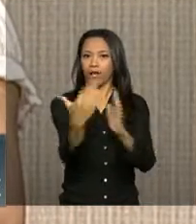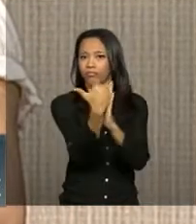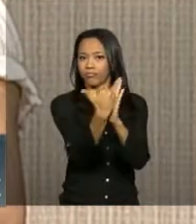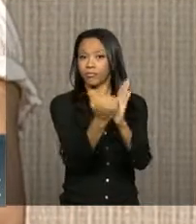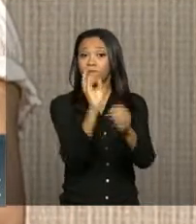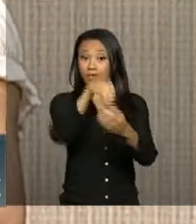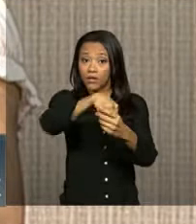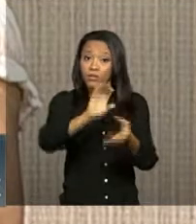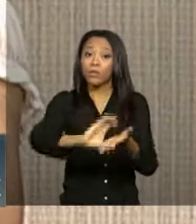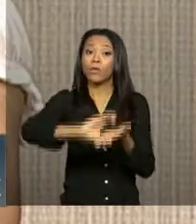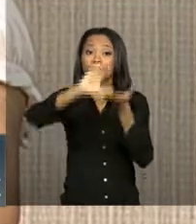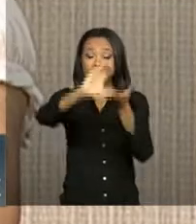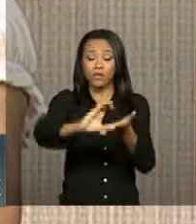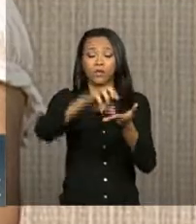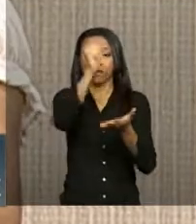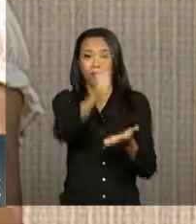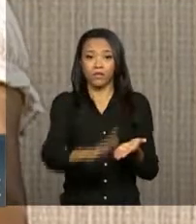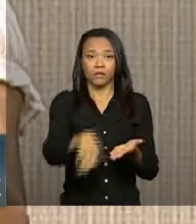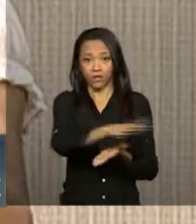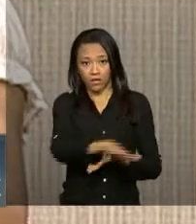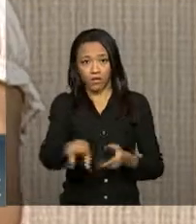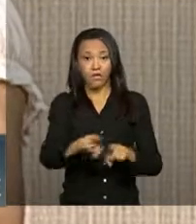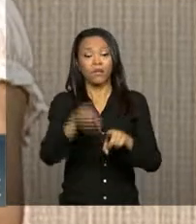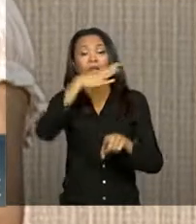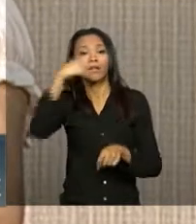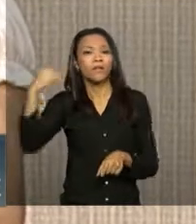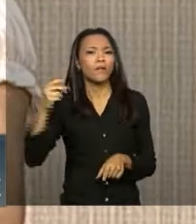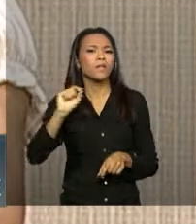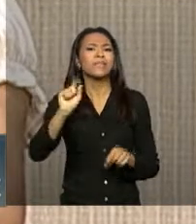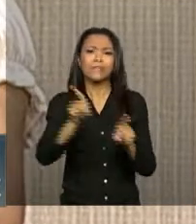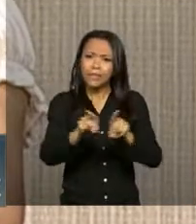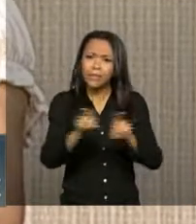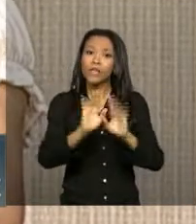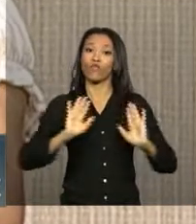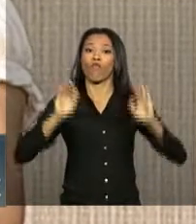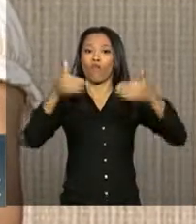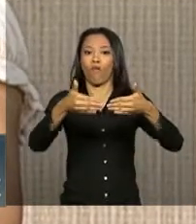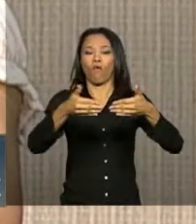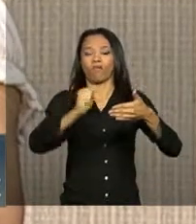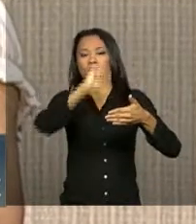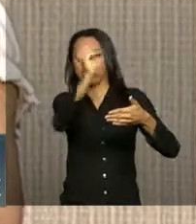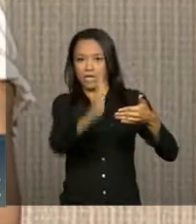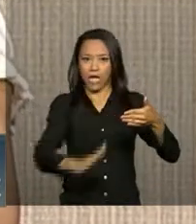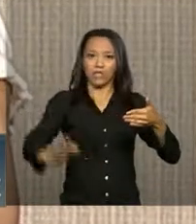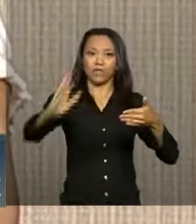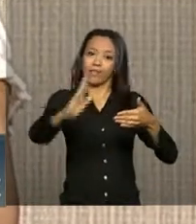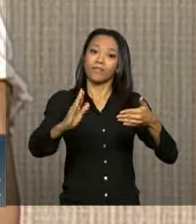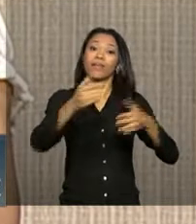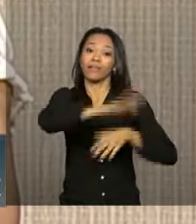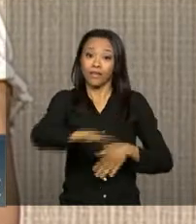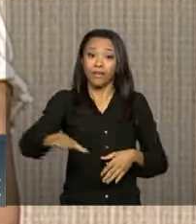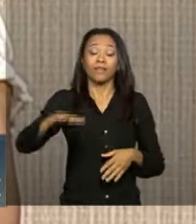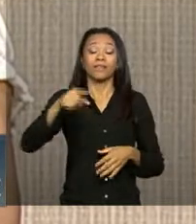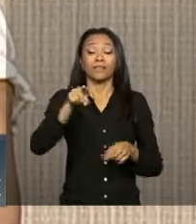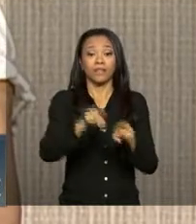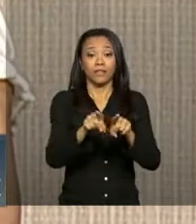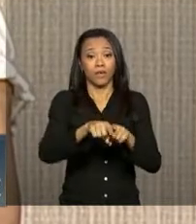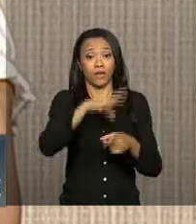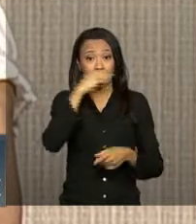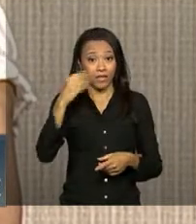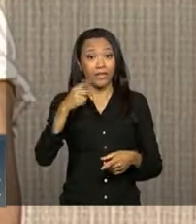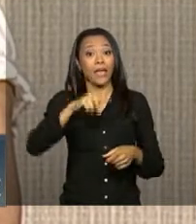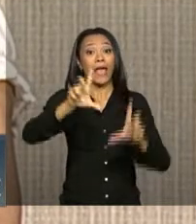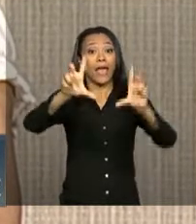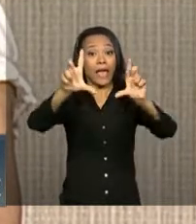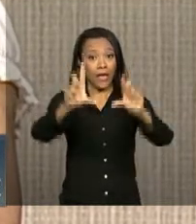conselho nacional da escrita dos direitos da criança e adolescente também do fórum nacional dos direitos da criança e adolescente que a redução da idade penal então a